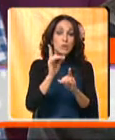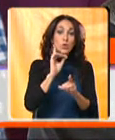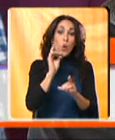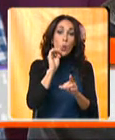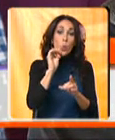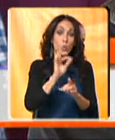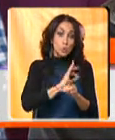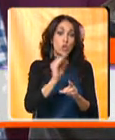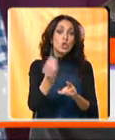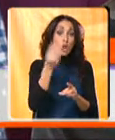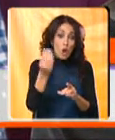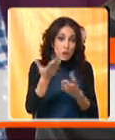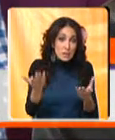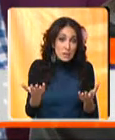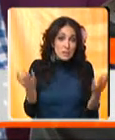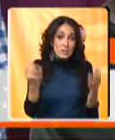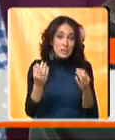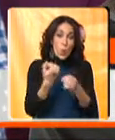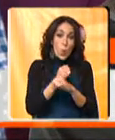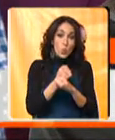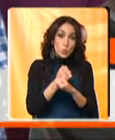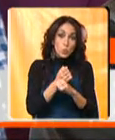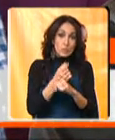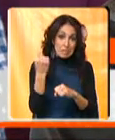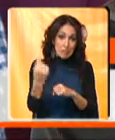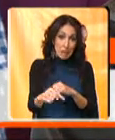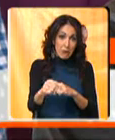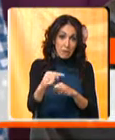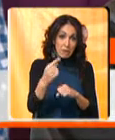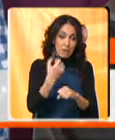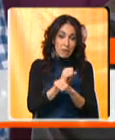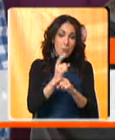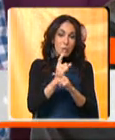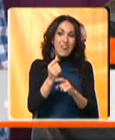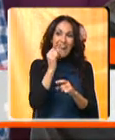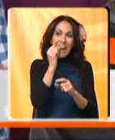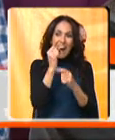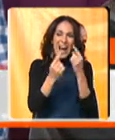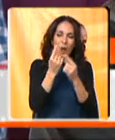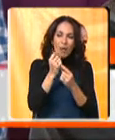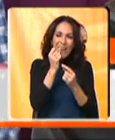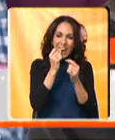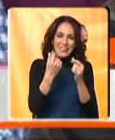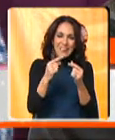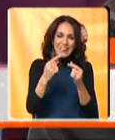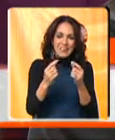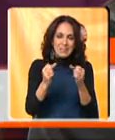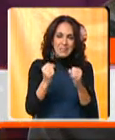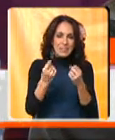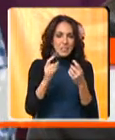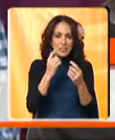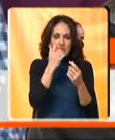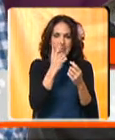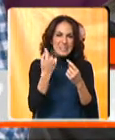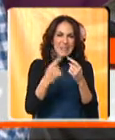jovem, nisso tem mais osso, porque o facto de ter ainda alguns dentes que... Ele não era completamente